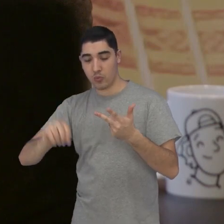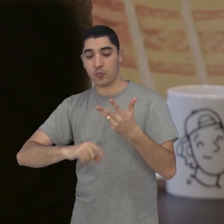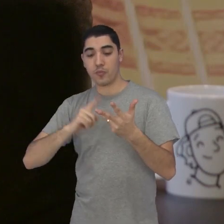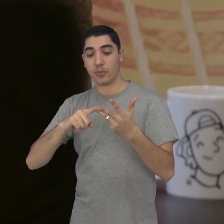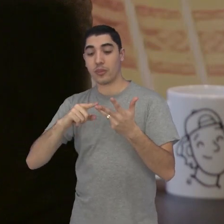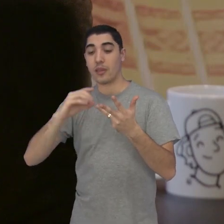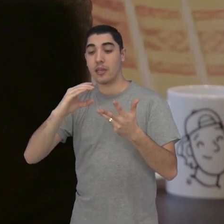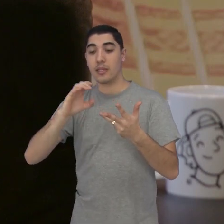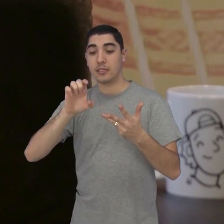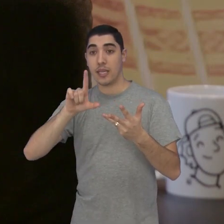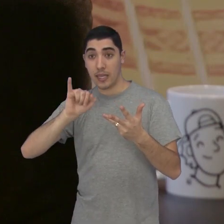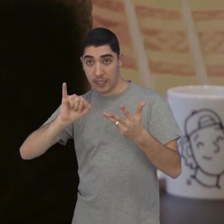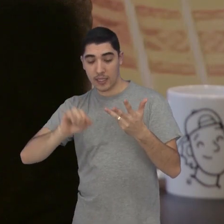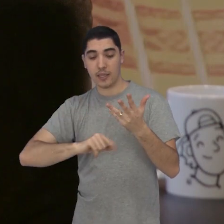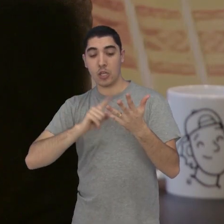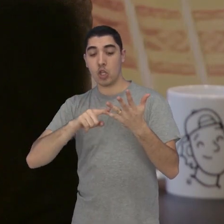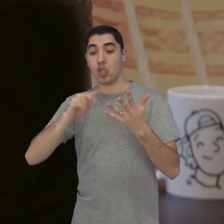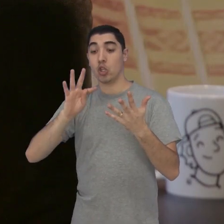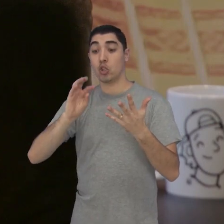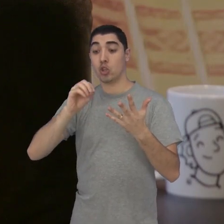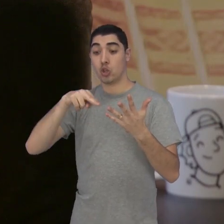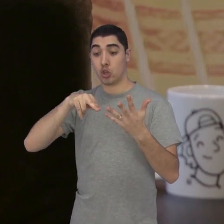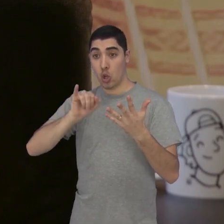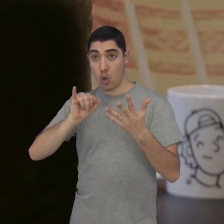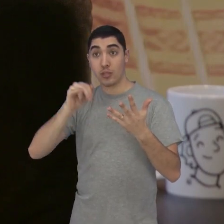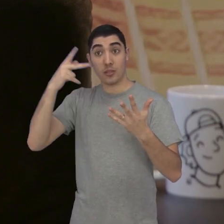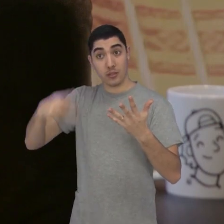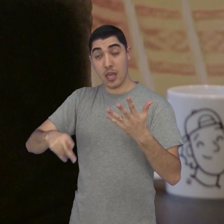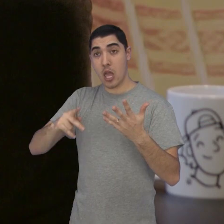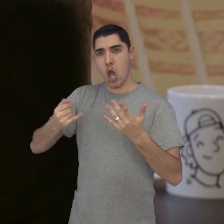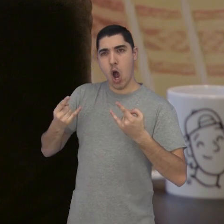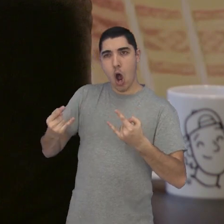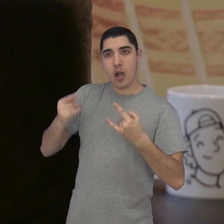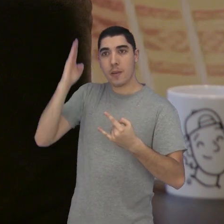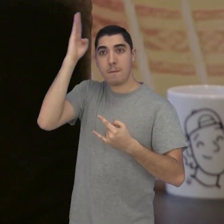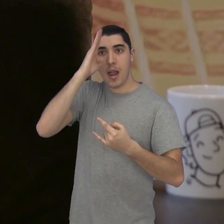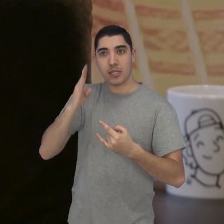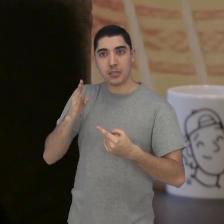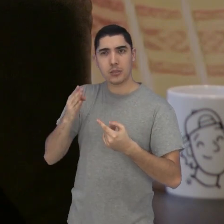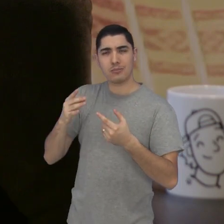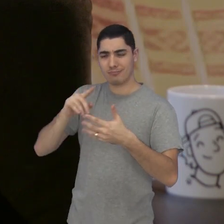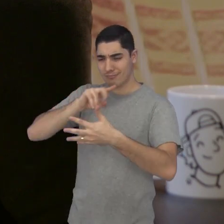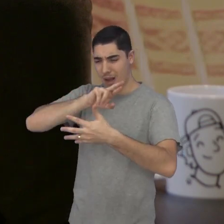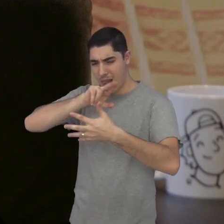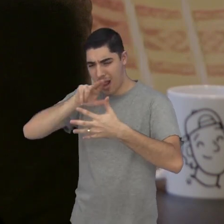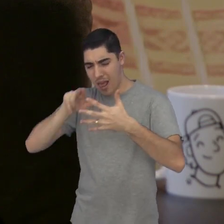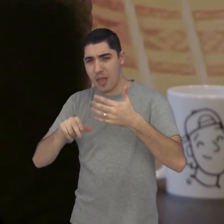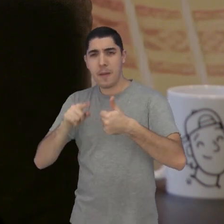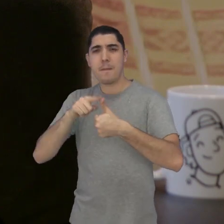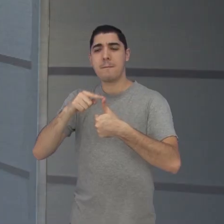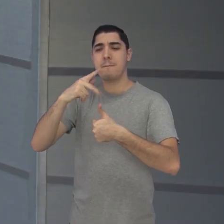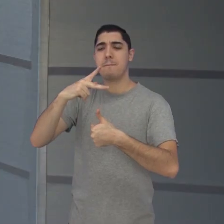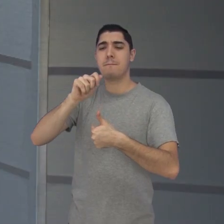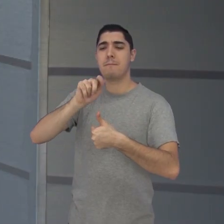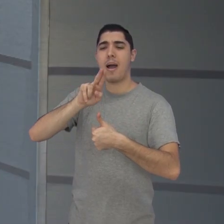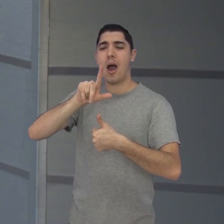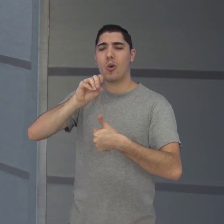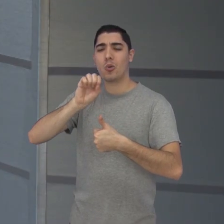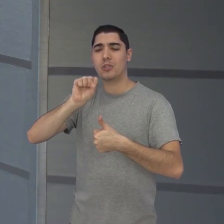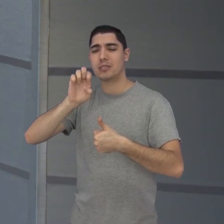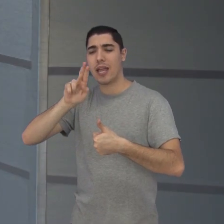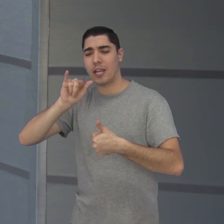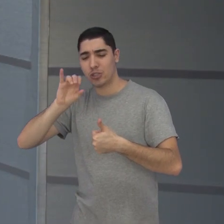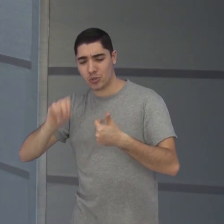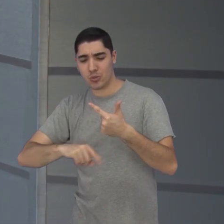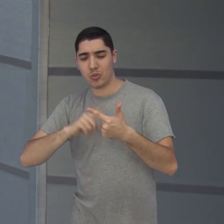Celi e Tony Campelos, que são os percussores do rock no Brasil. Uma galera, Paulo Sérgio,